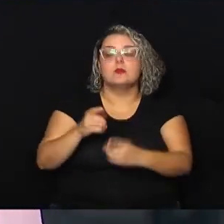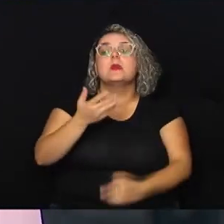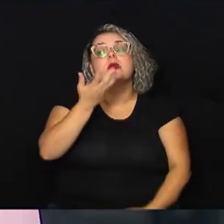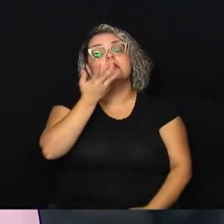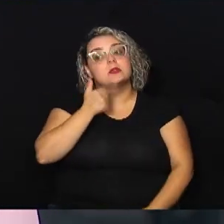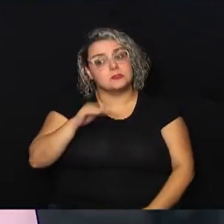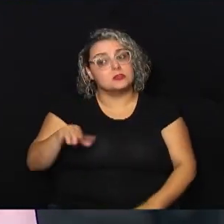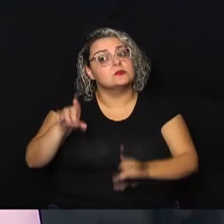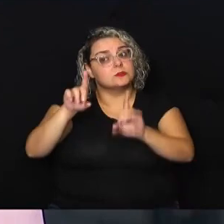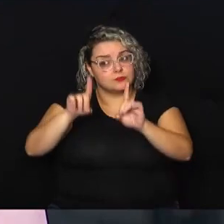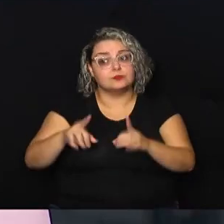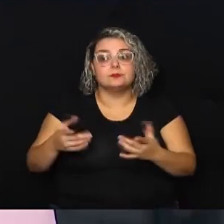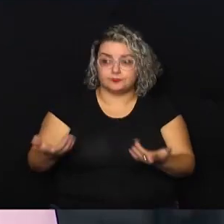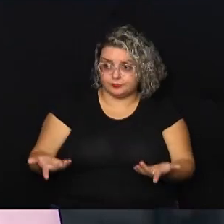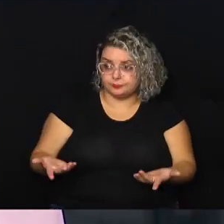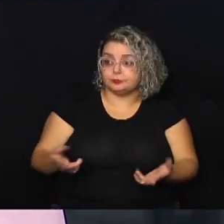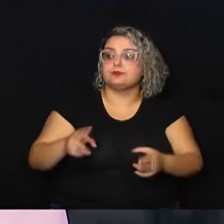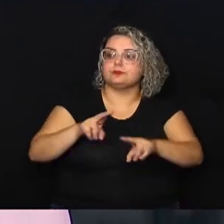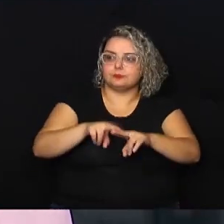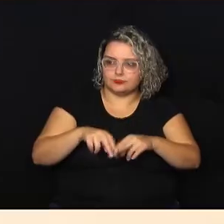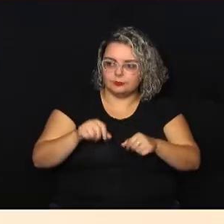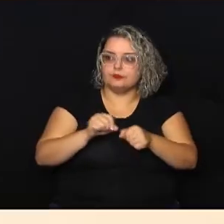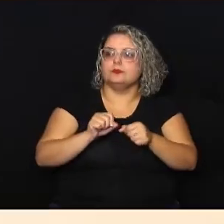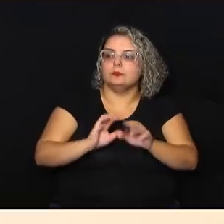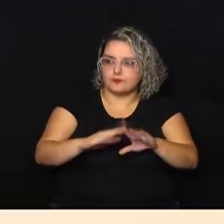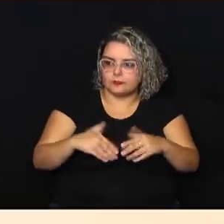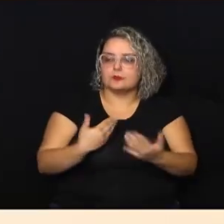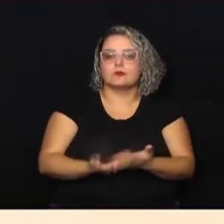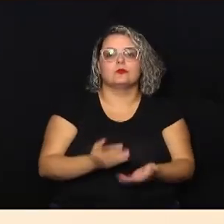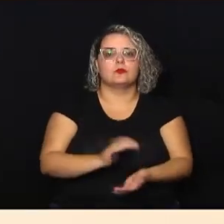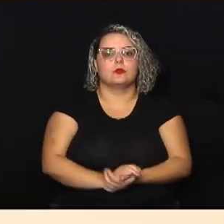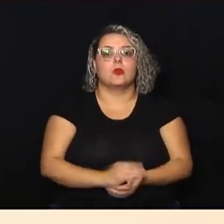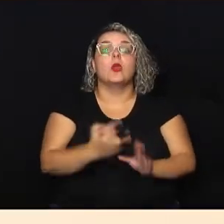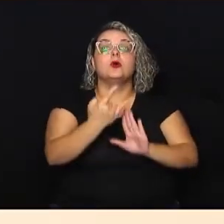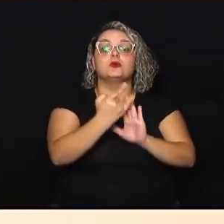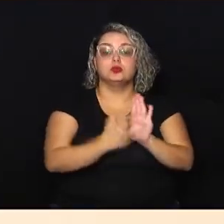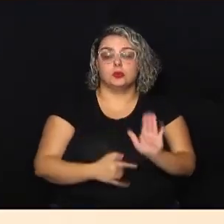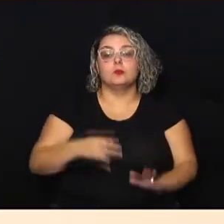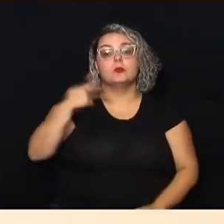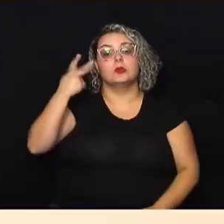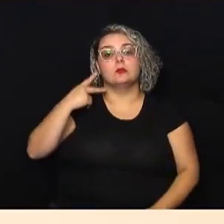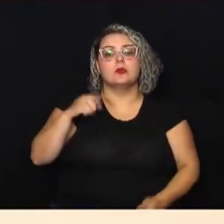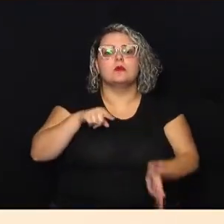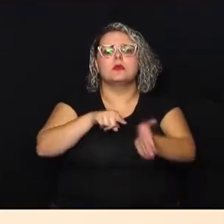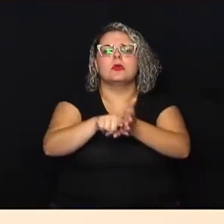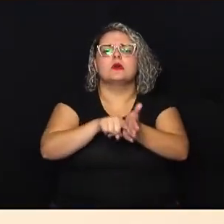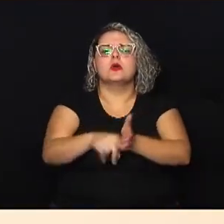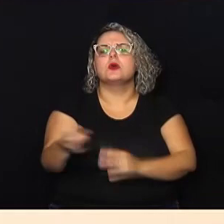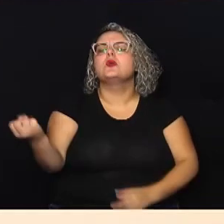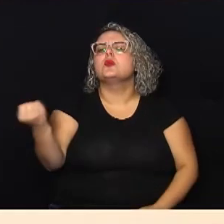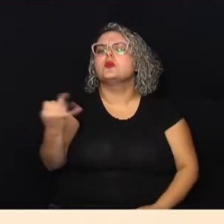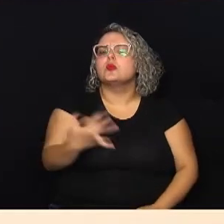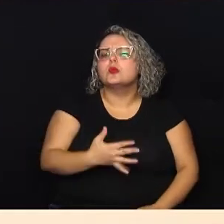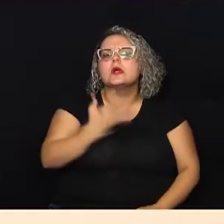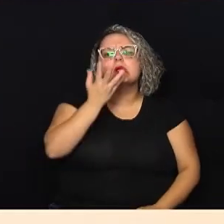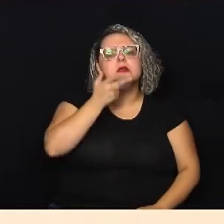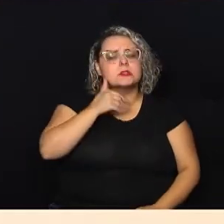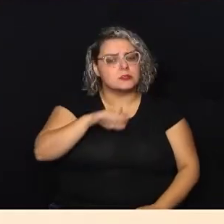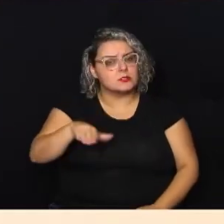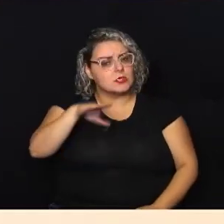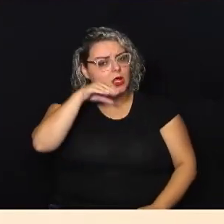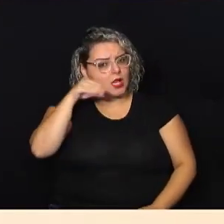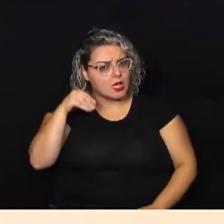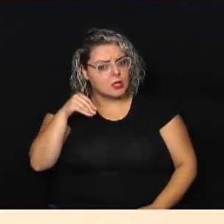com deficiências, né? Por isso eu fiz esse requerimento. No documento, a parlamentar questiona quantas crianças e adolescentes